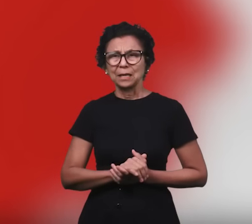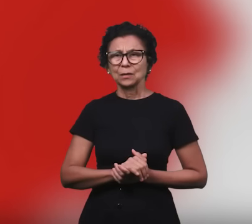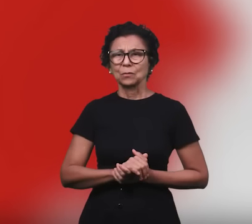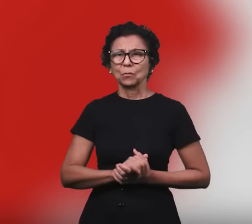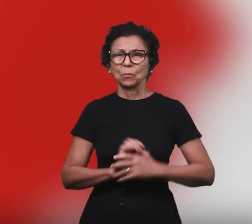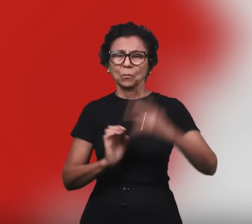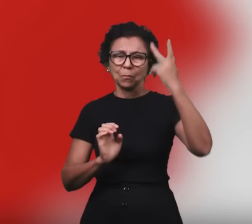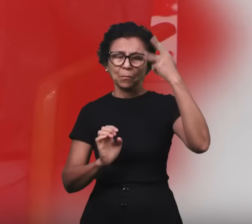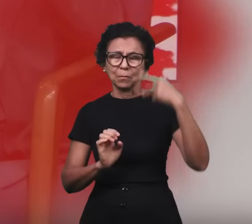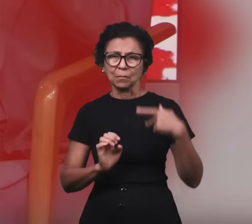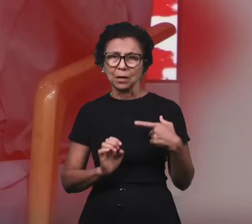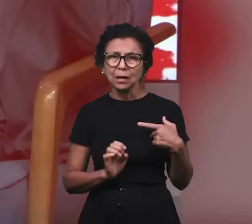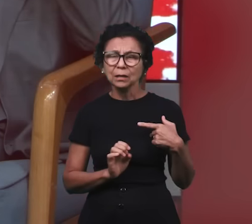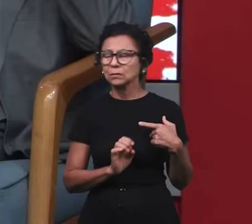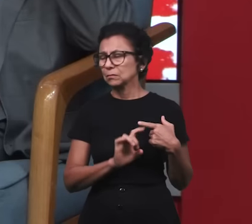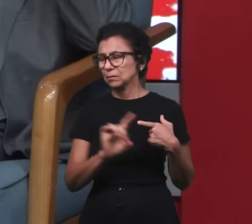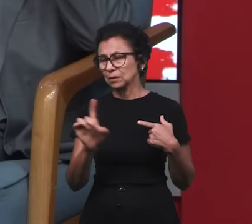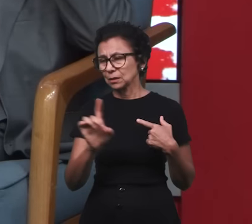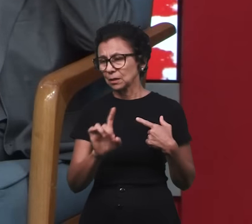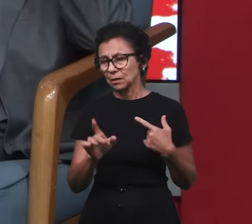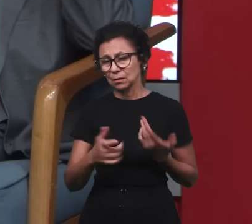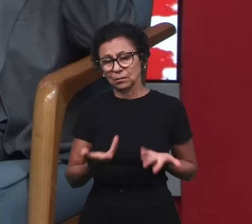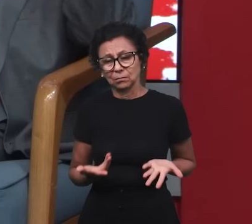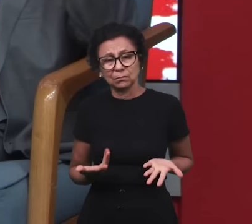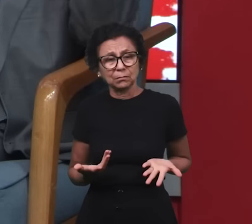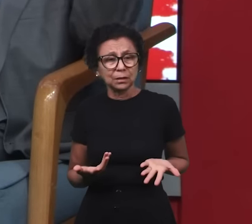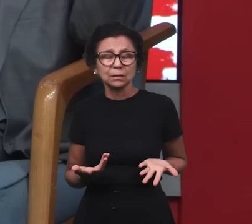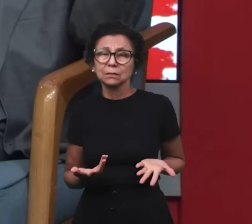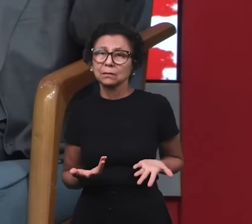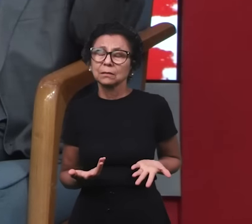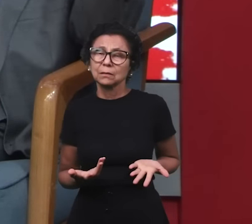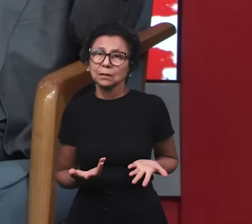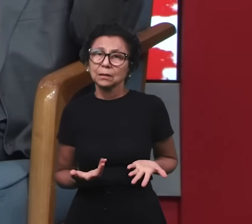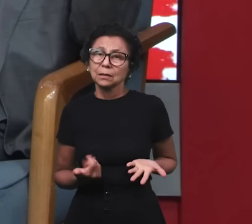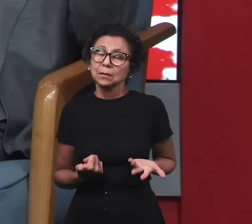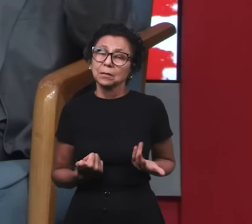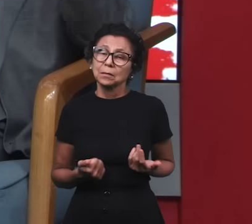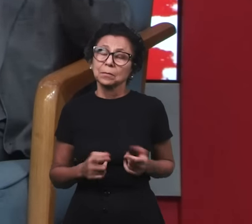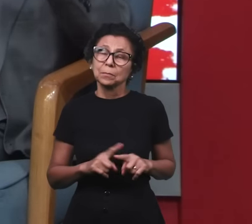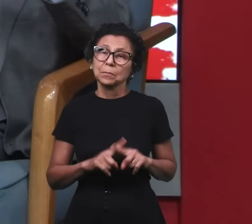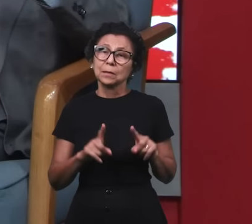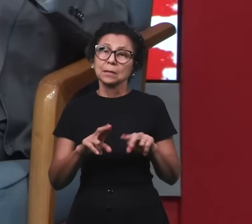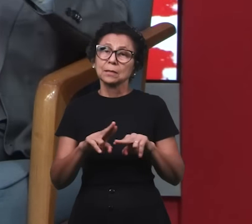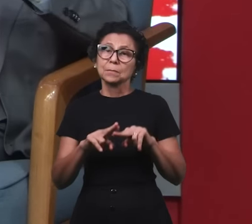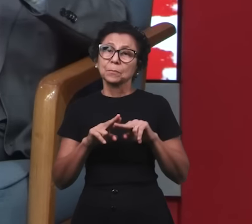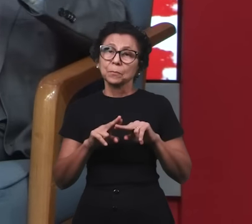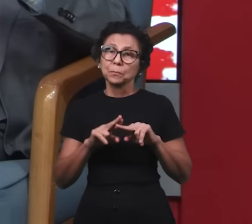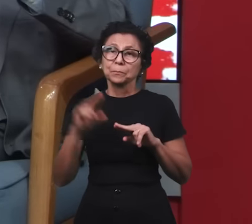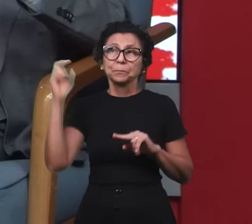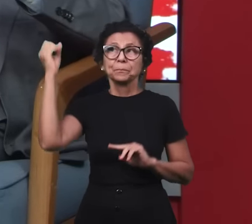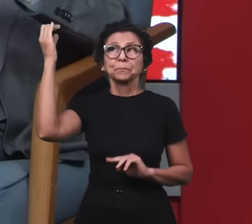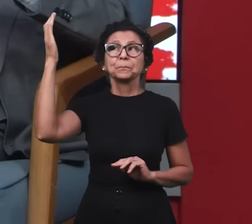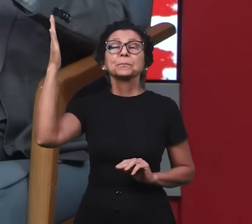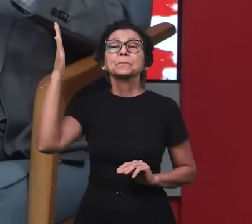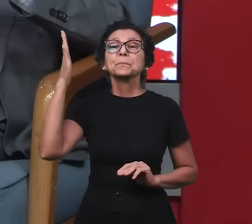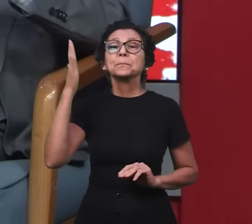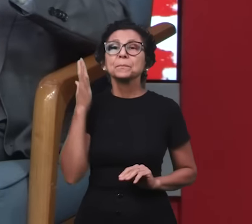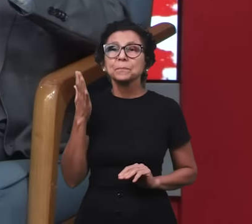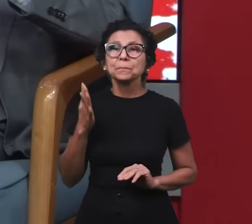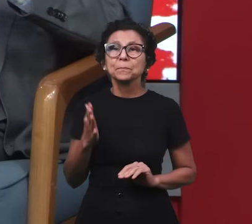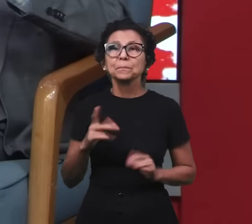dele. Eu sou homem. Então ele diz assim, mas foi por revelação. O que significa? Que